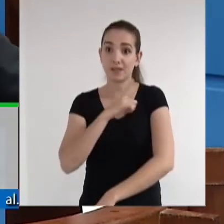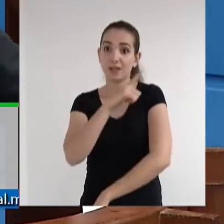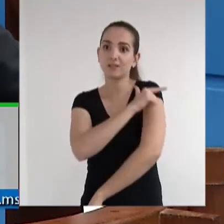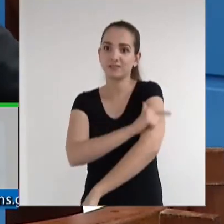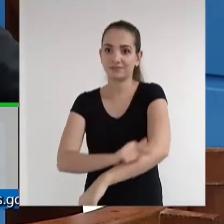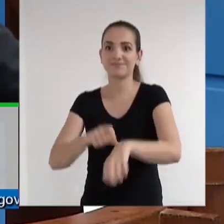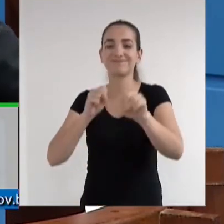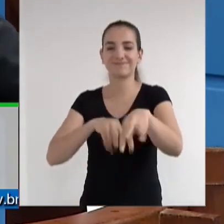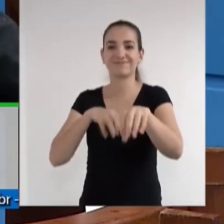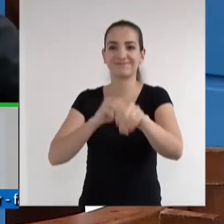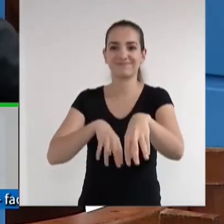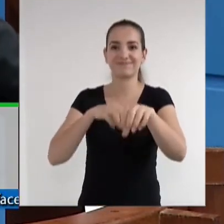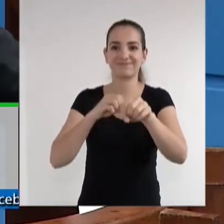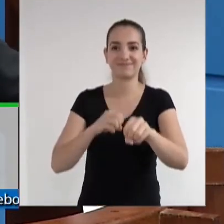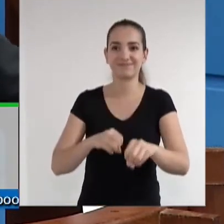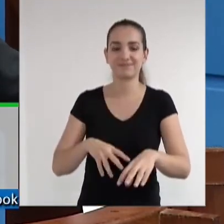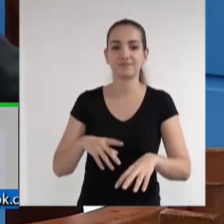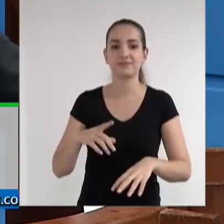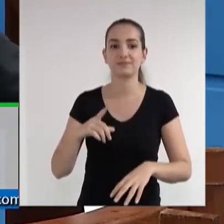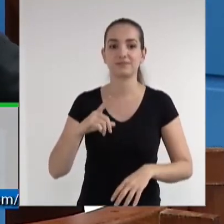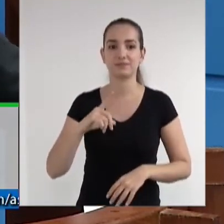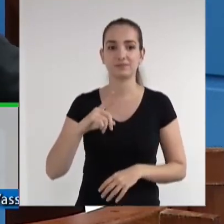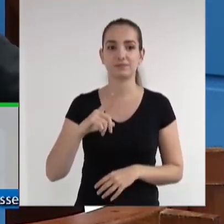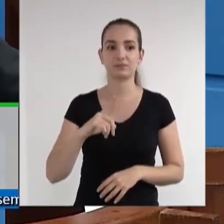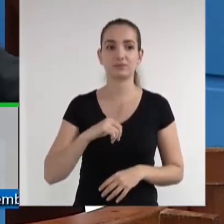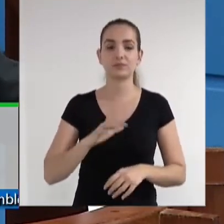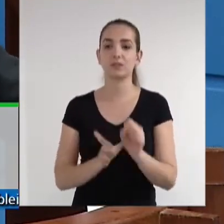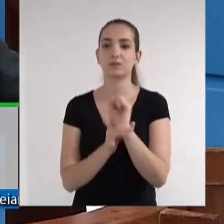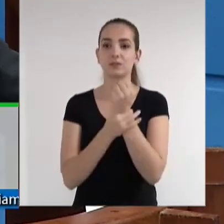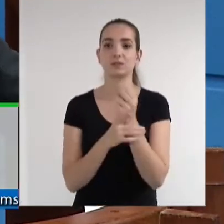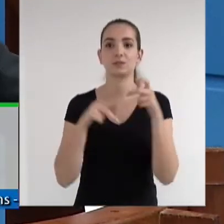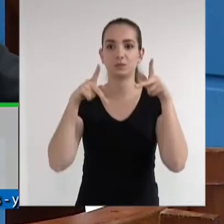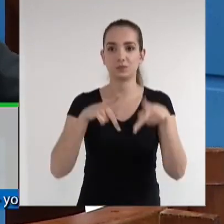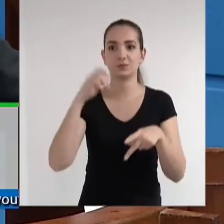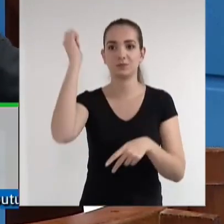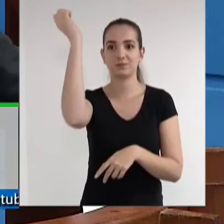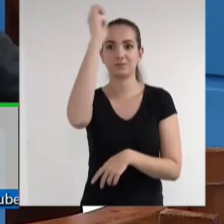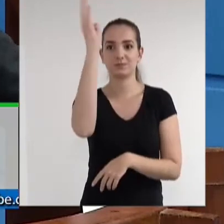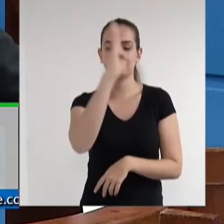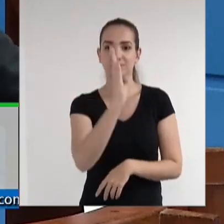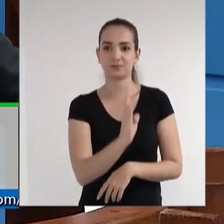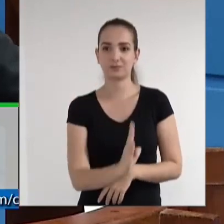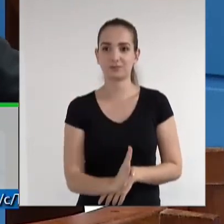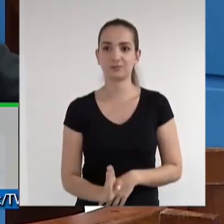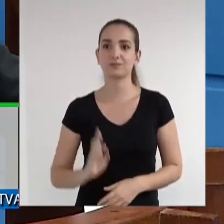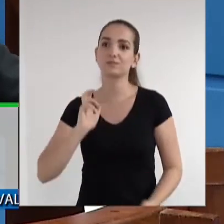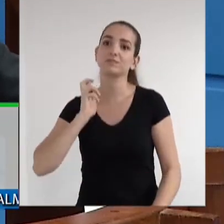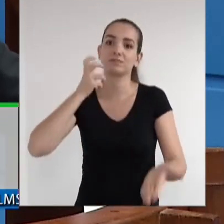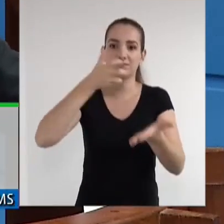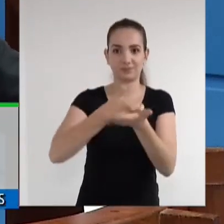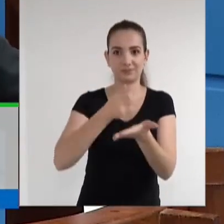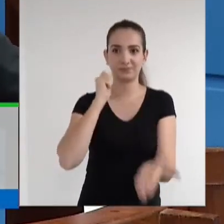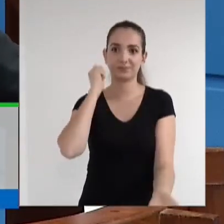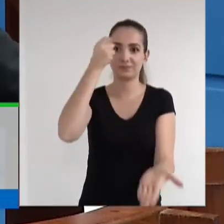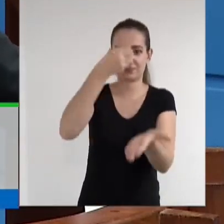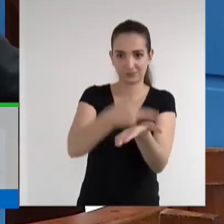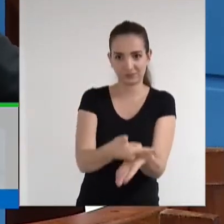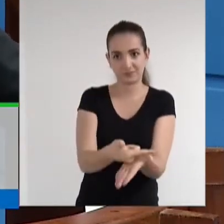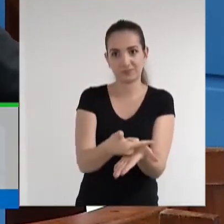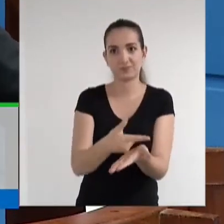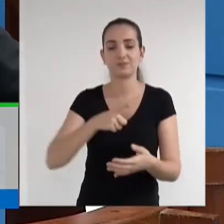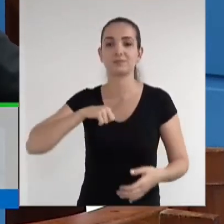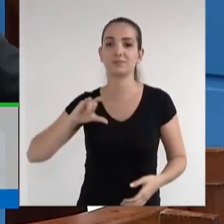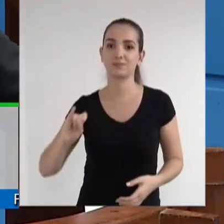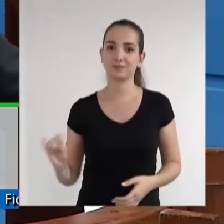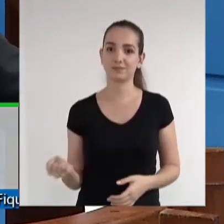saúde, na assistência social, na segurança pública? O Brasil que investe no pagamento dos